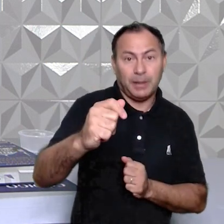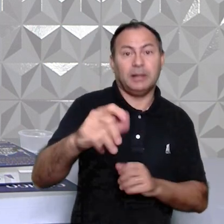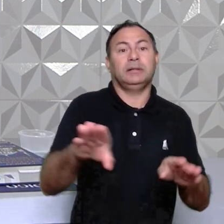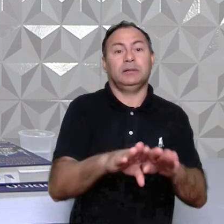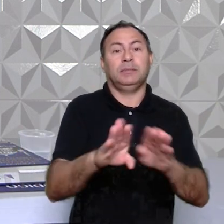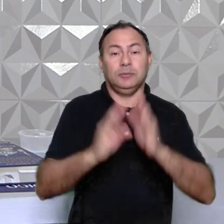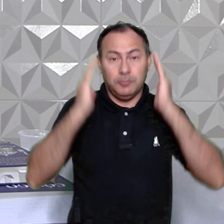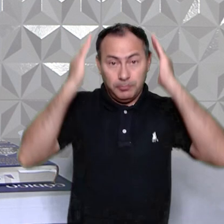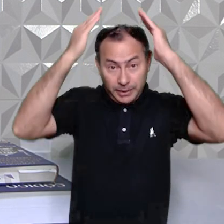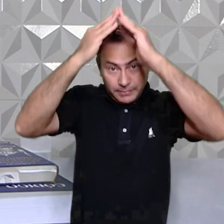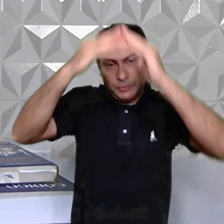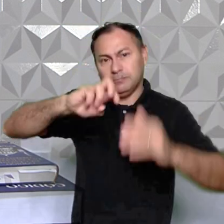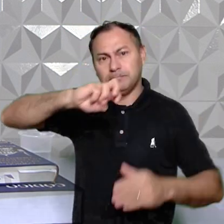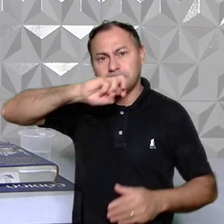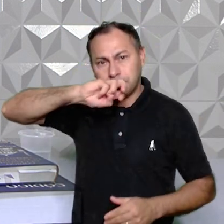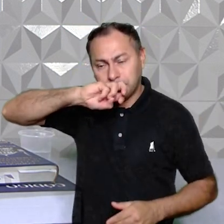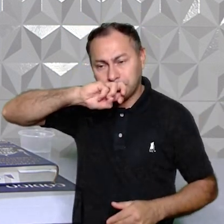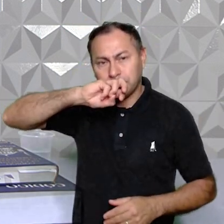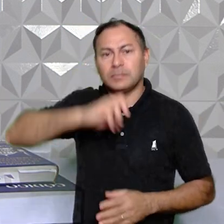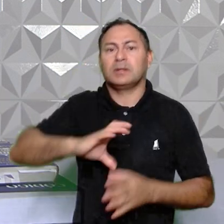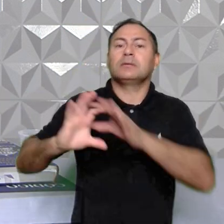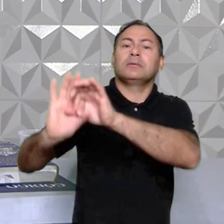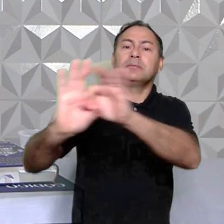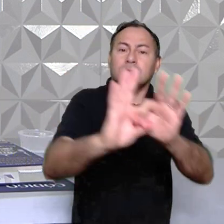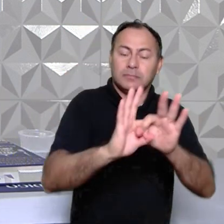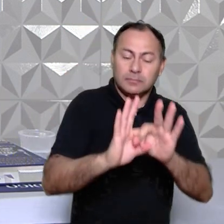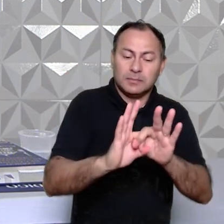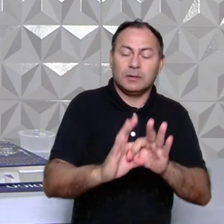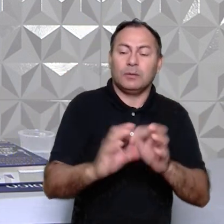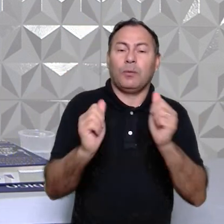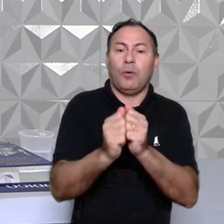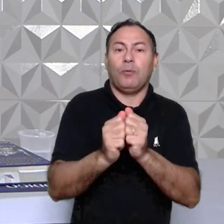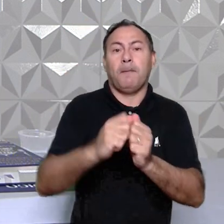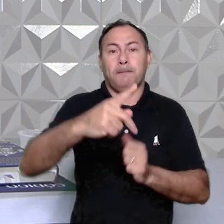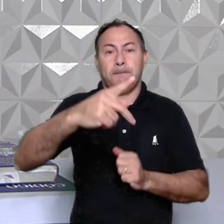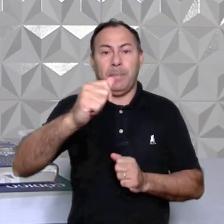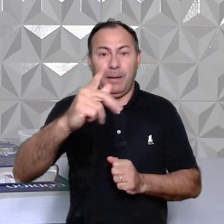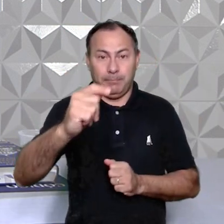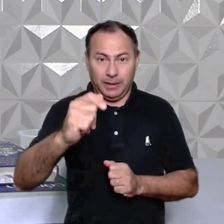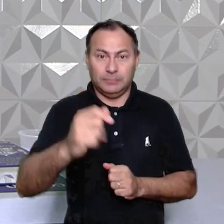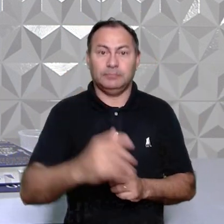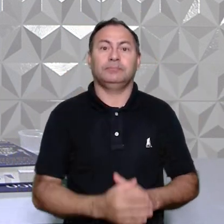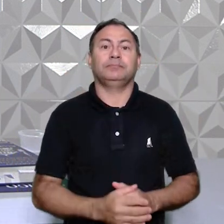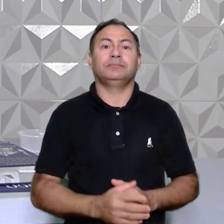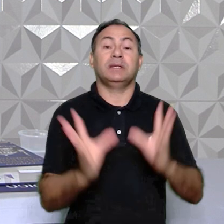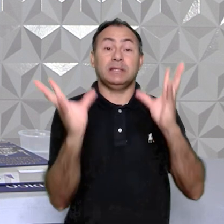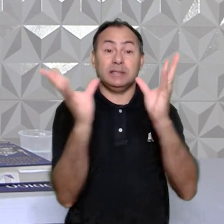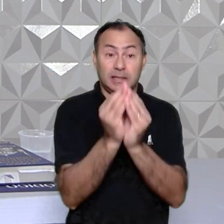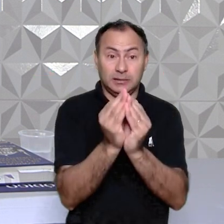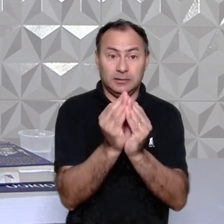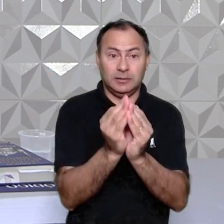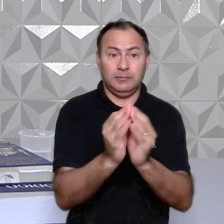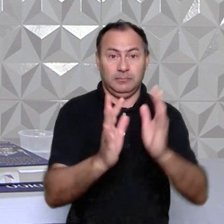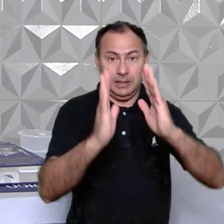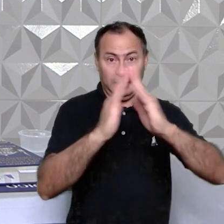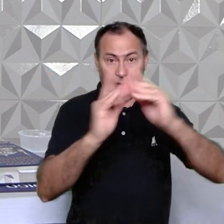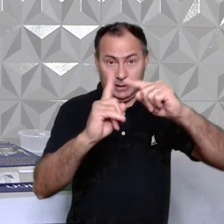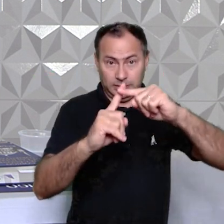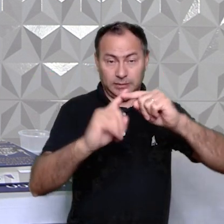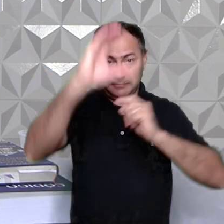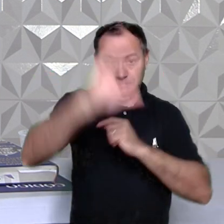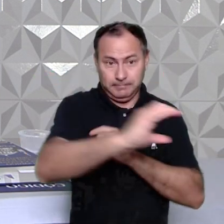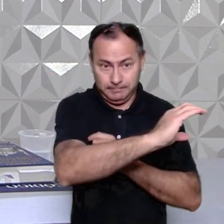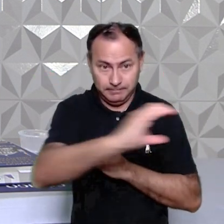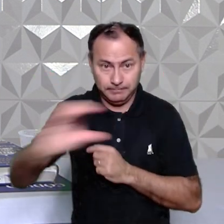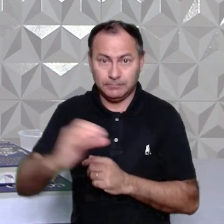os bispos que estão em comunhão com ele, né? Então, em síntese, para a Igreja